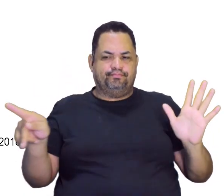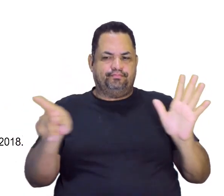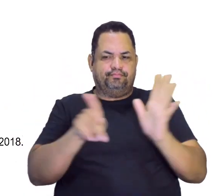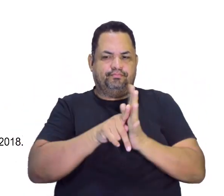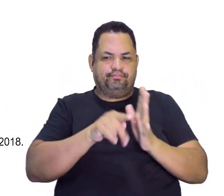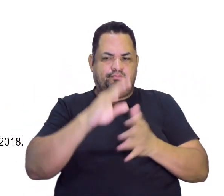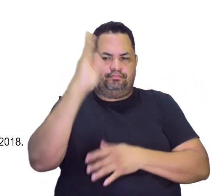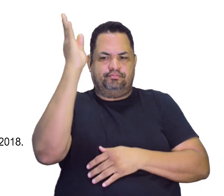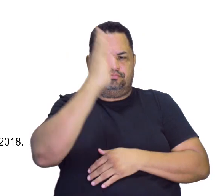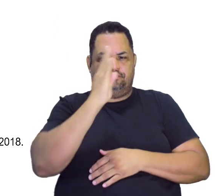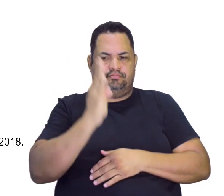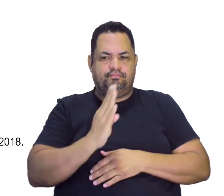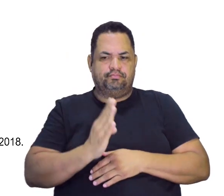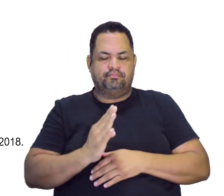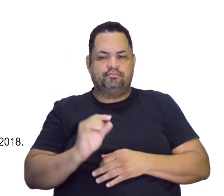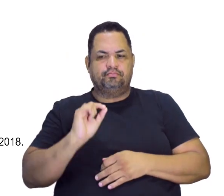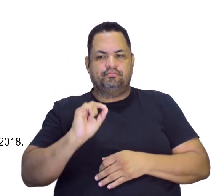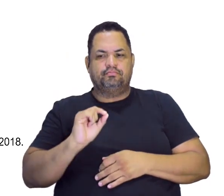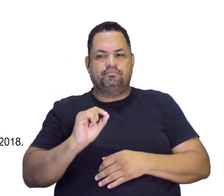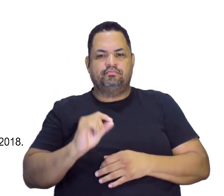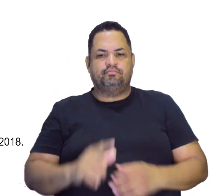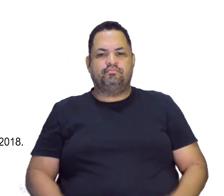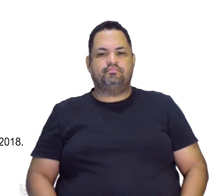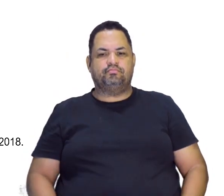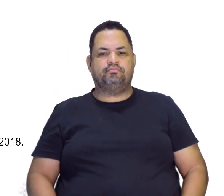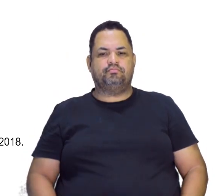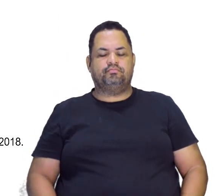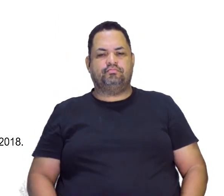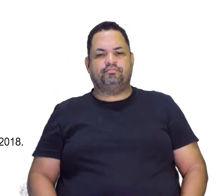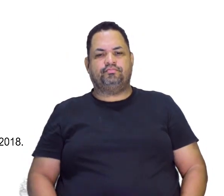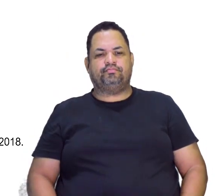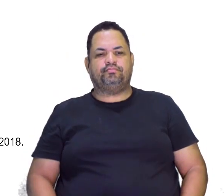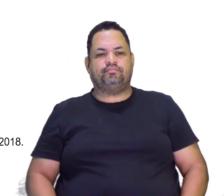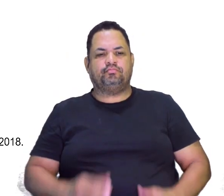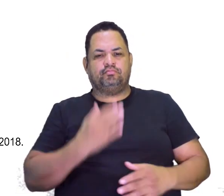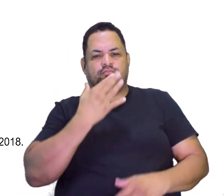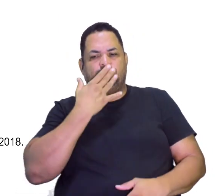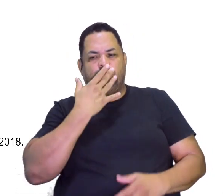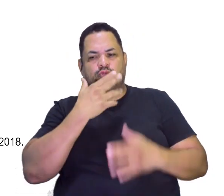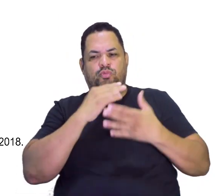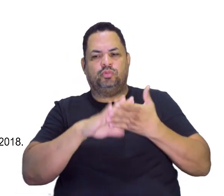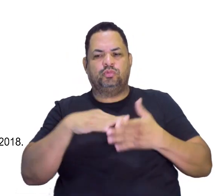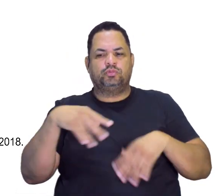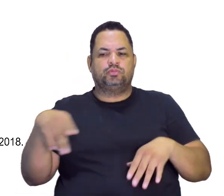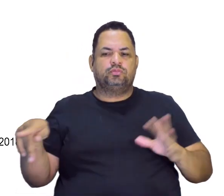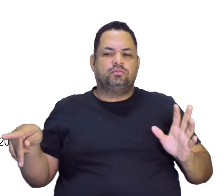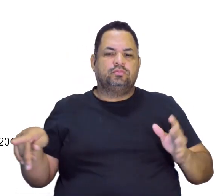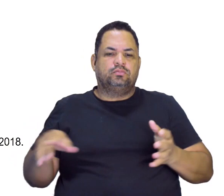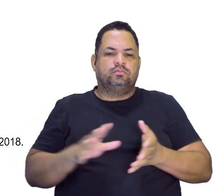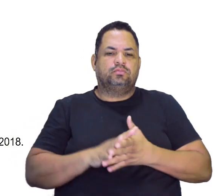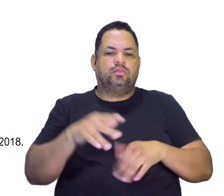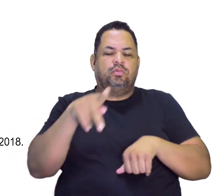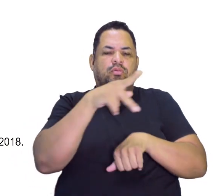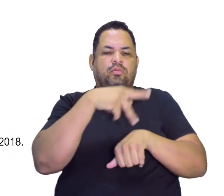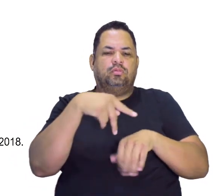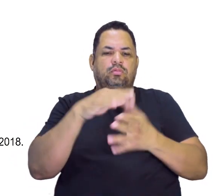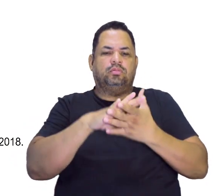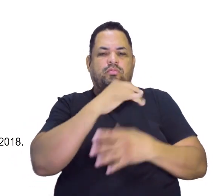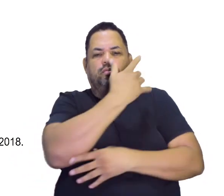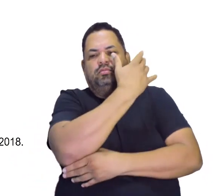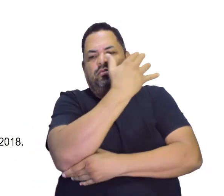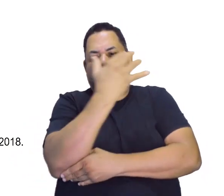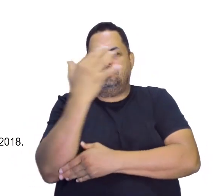eh que demonstrassem a brasilidade né as cores nacionais eh as